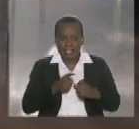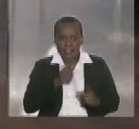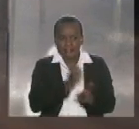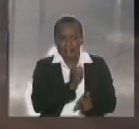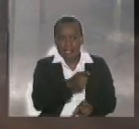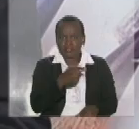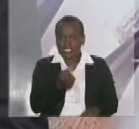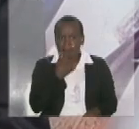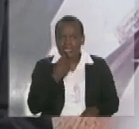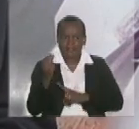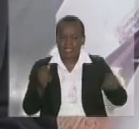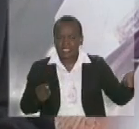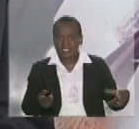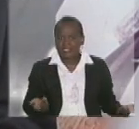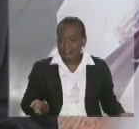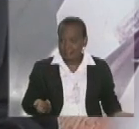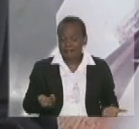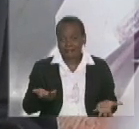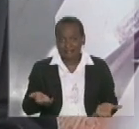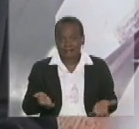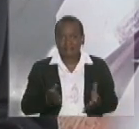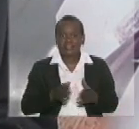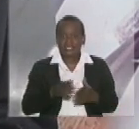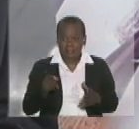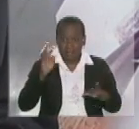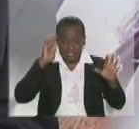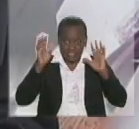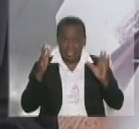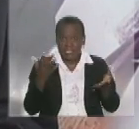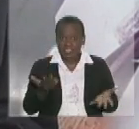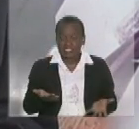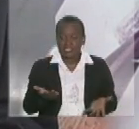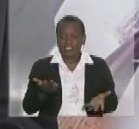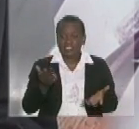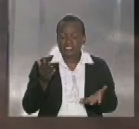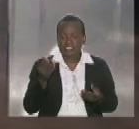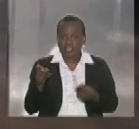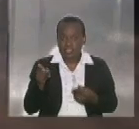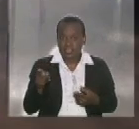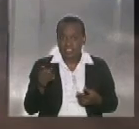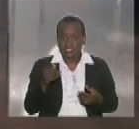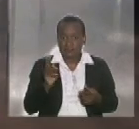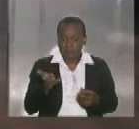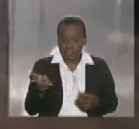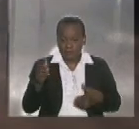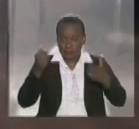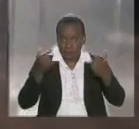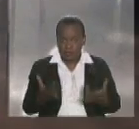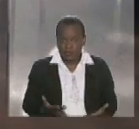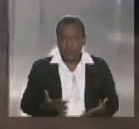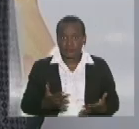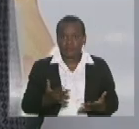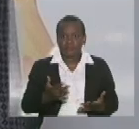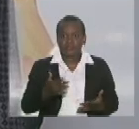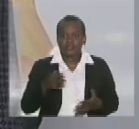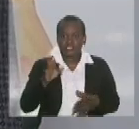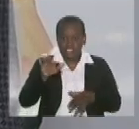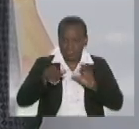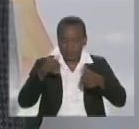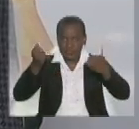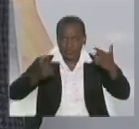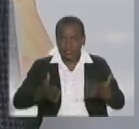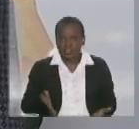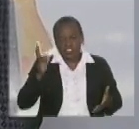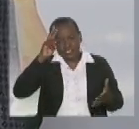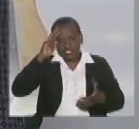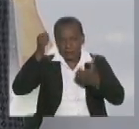logo diagnosticado e estaria tomando remedinho. Certamente. A gente chegou a pensar isso, né? Que como ele mesmo, como você fala na